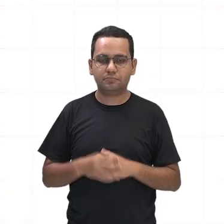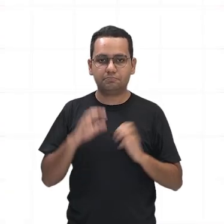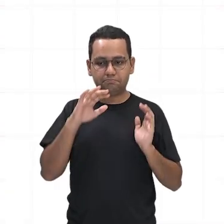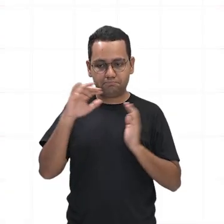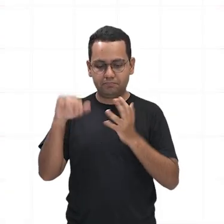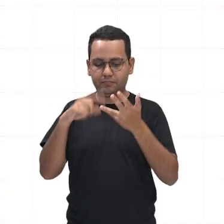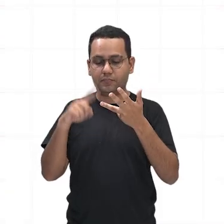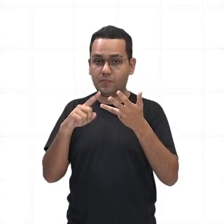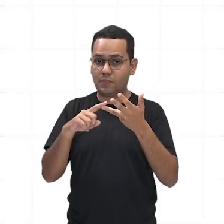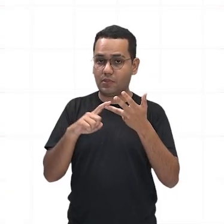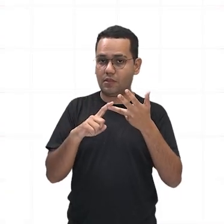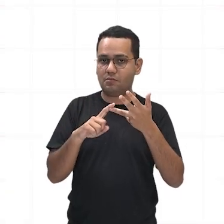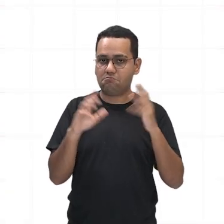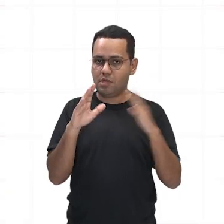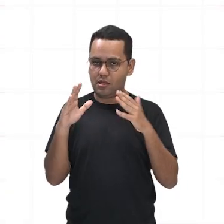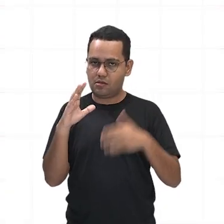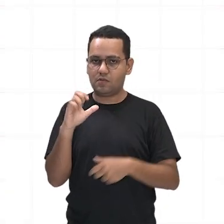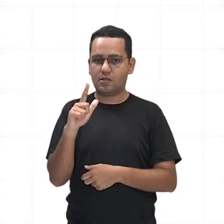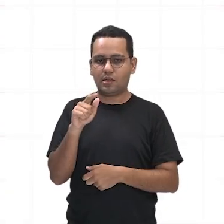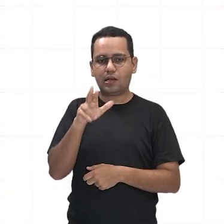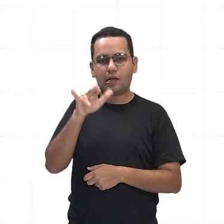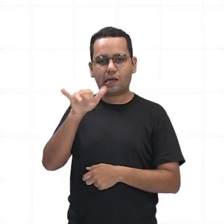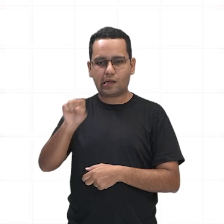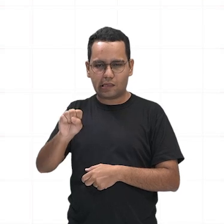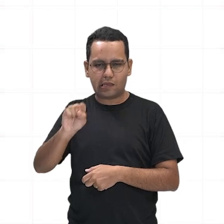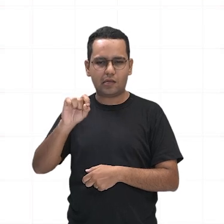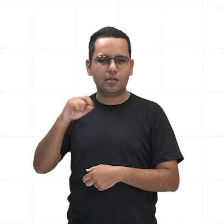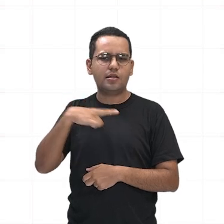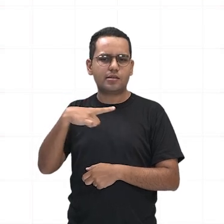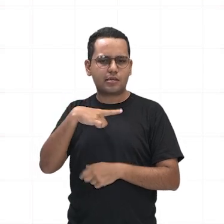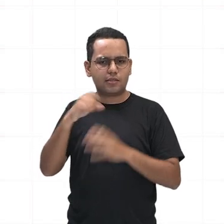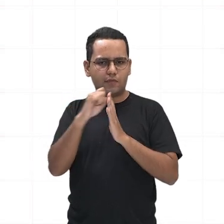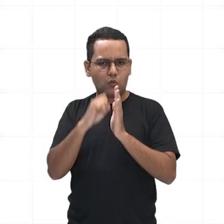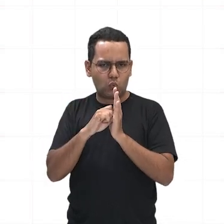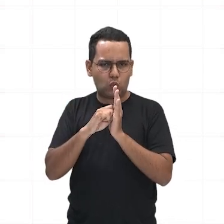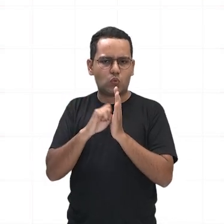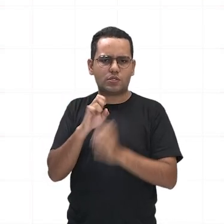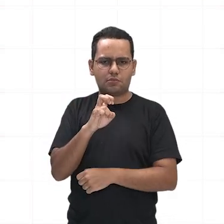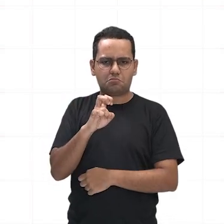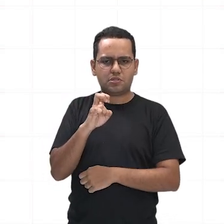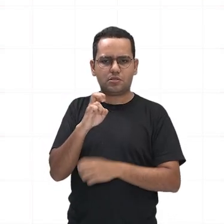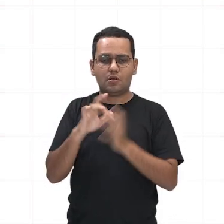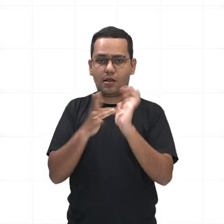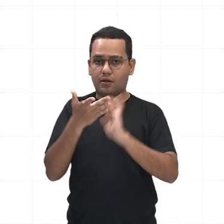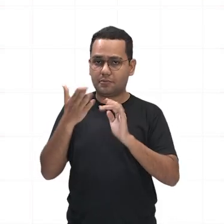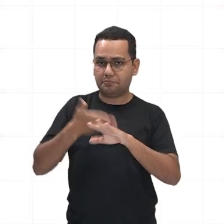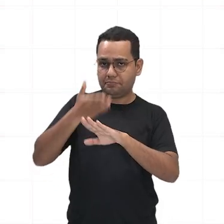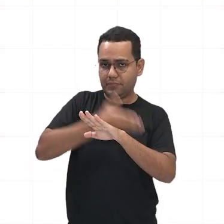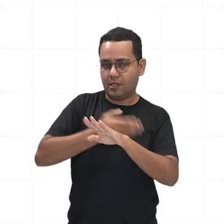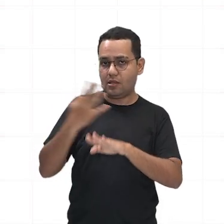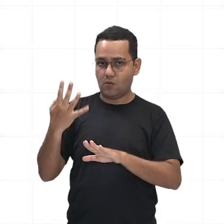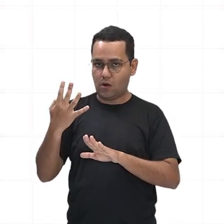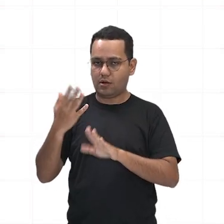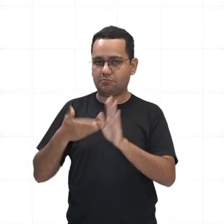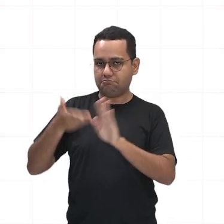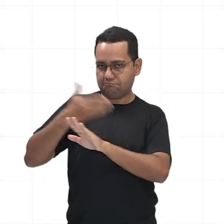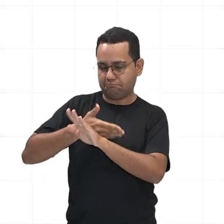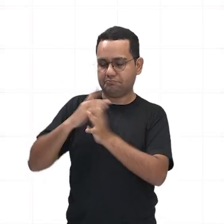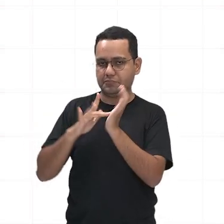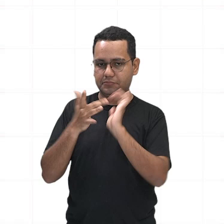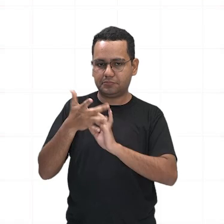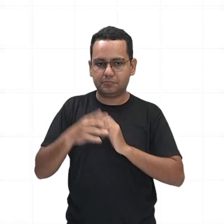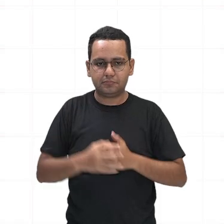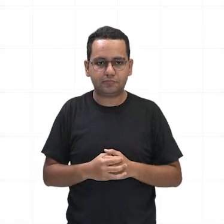O período clássico, né, histórico dos séculos 5 e 4 antes de Cristo,